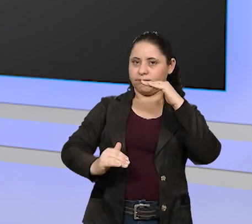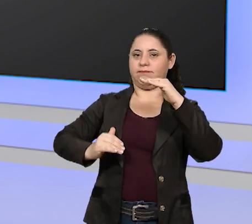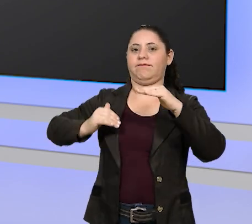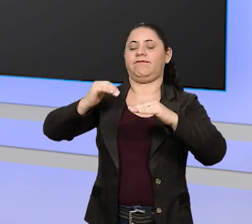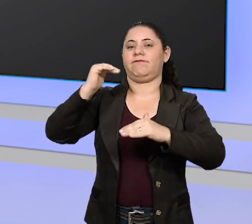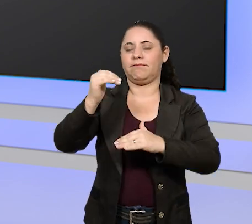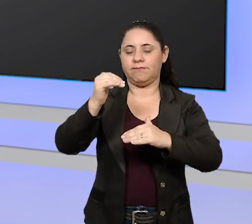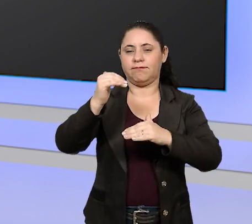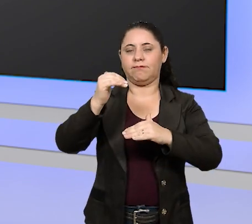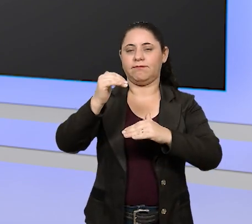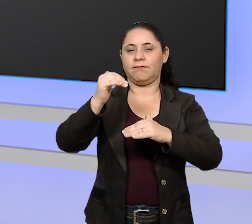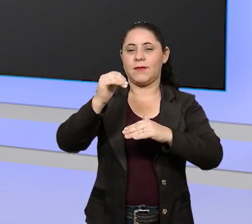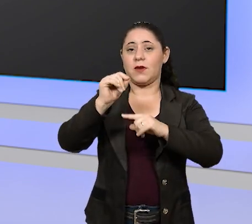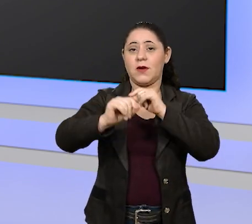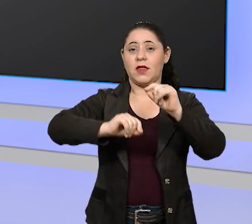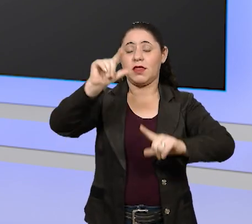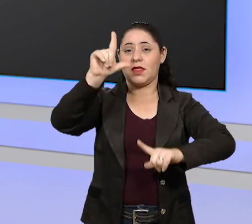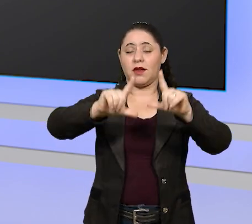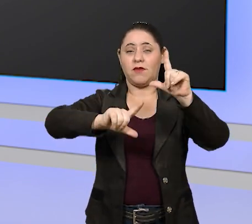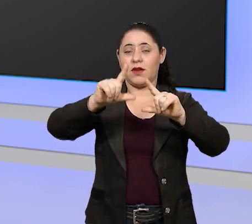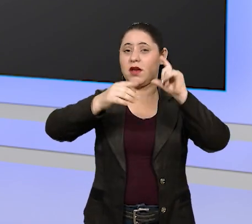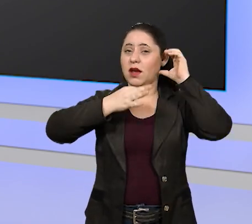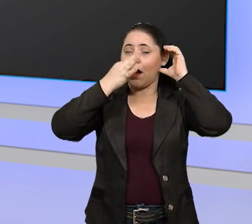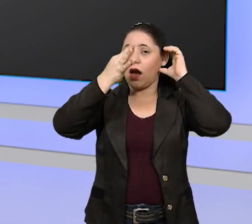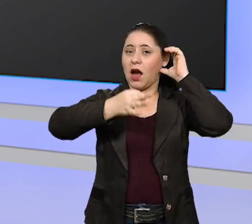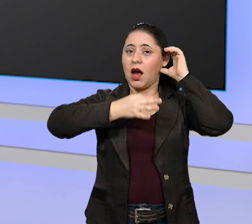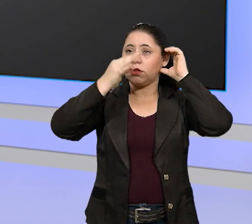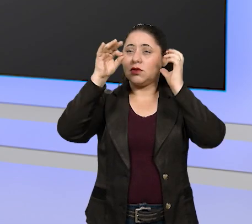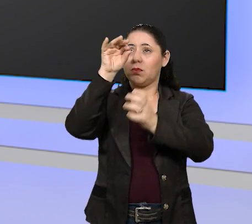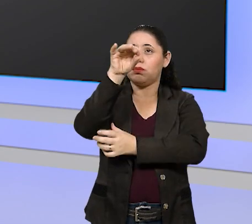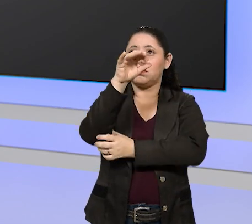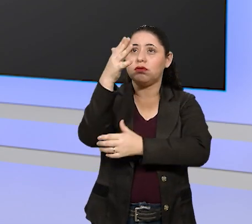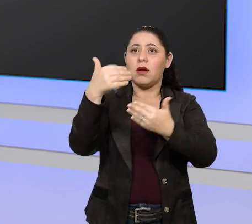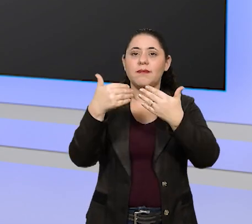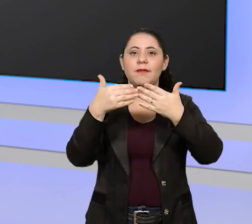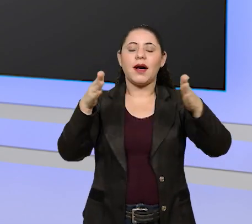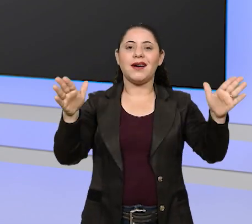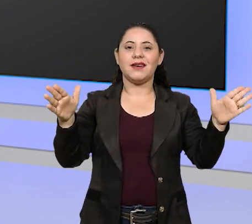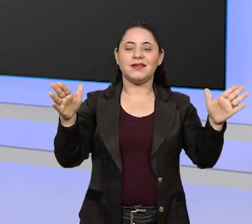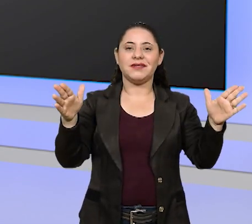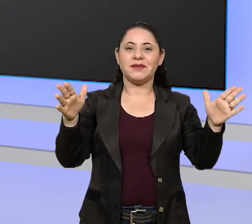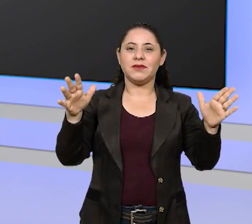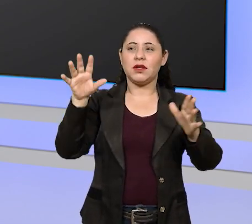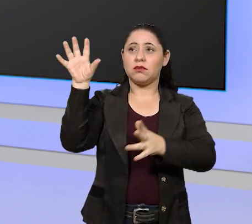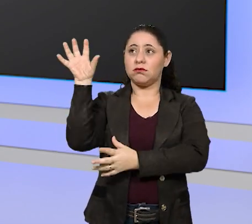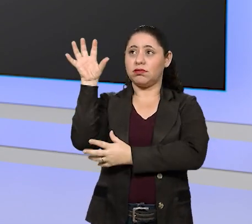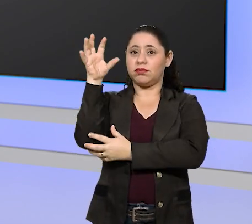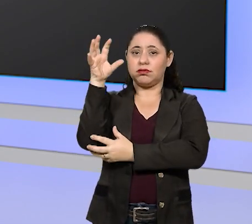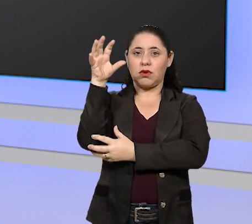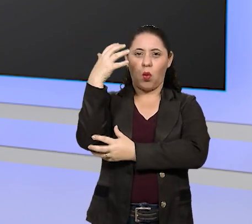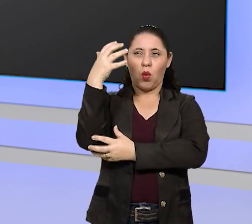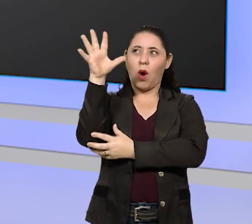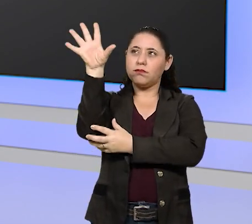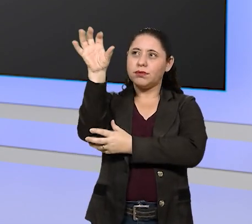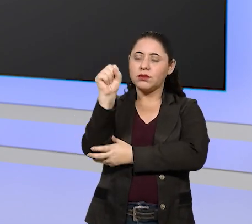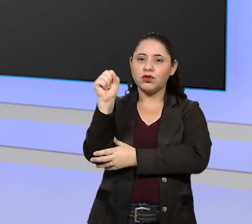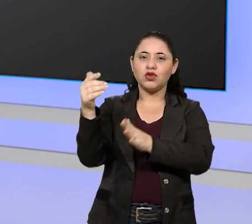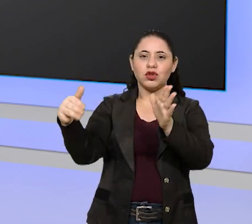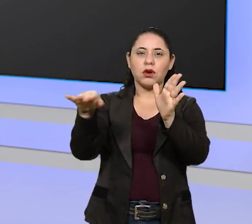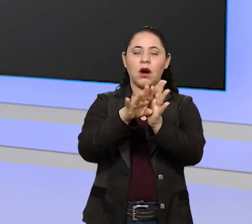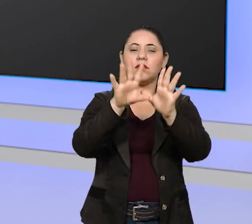mais um passo para o sinal aberto da TV e Rádio Alemes. A torre responsável pela transmissão